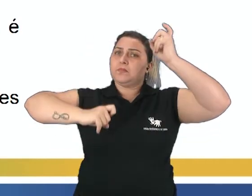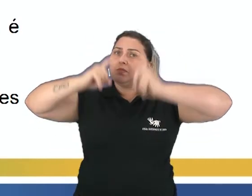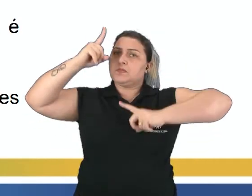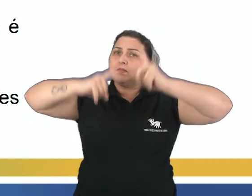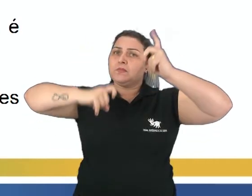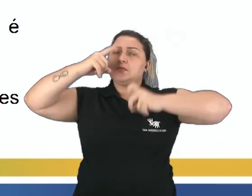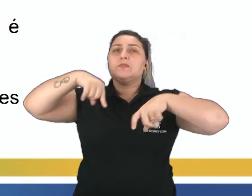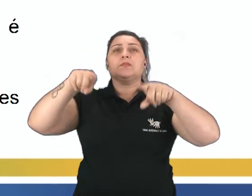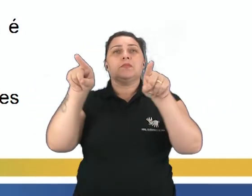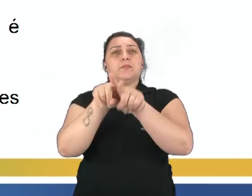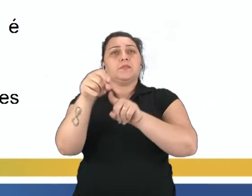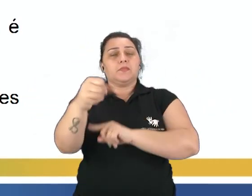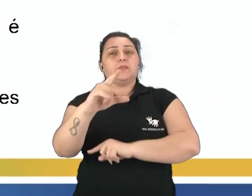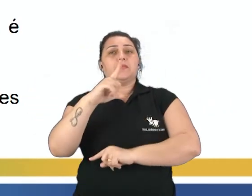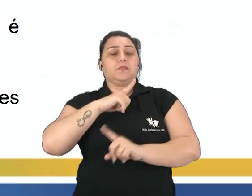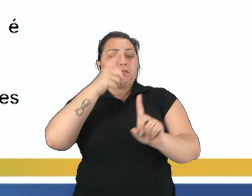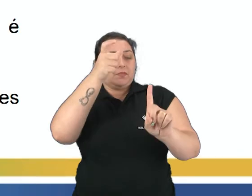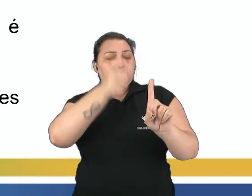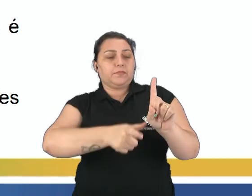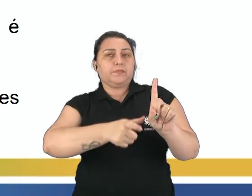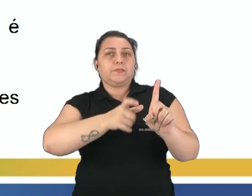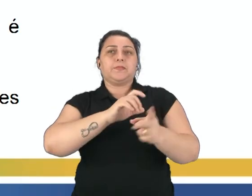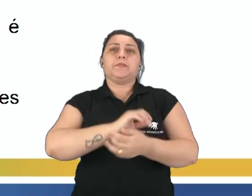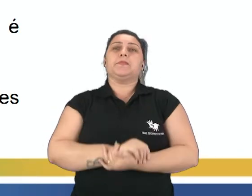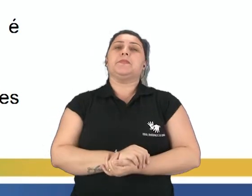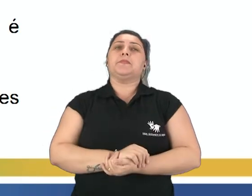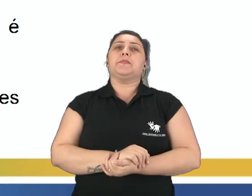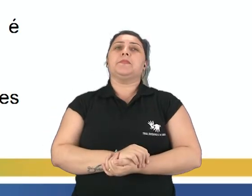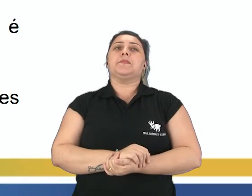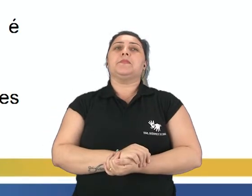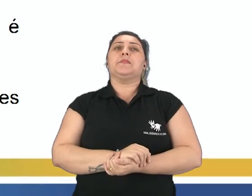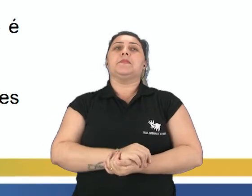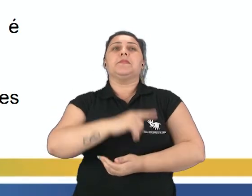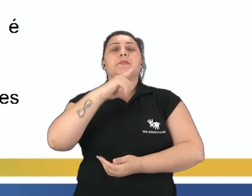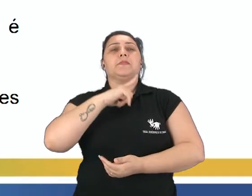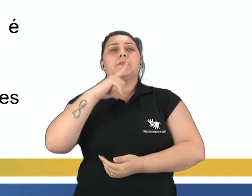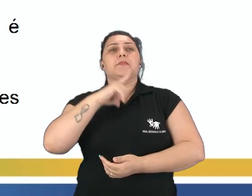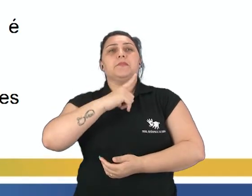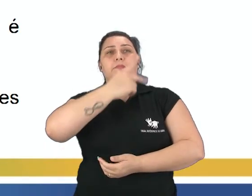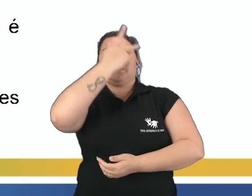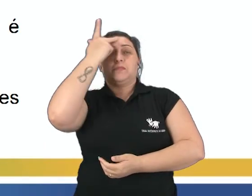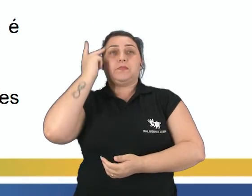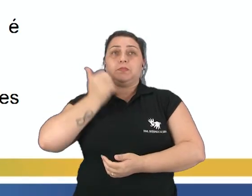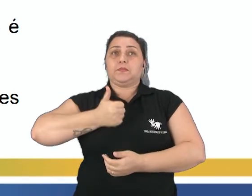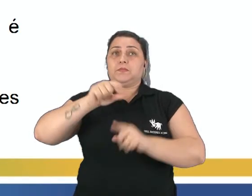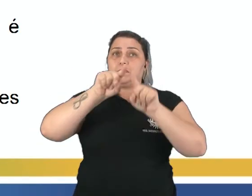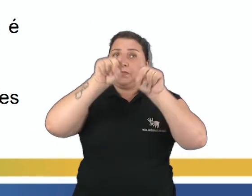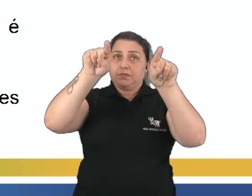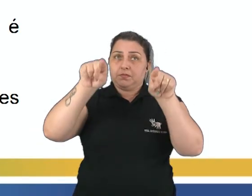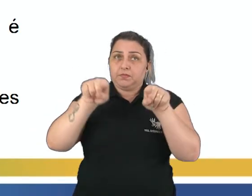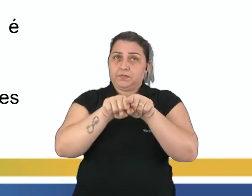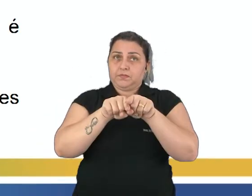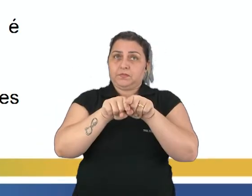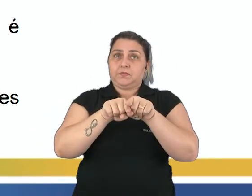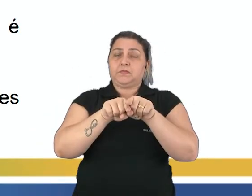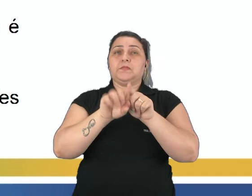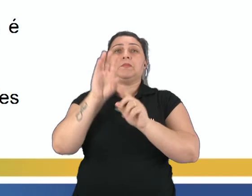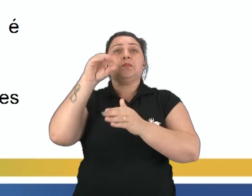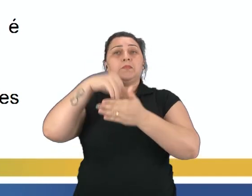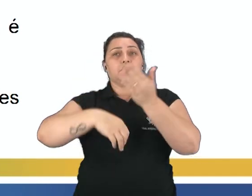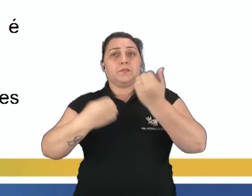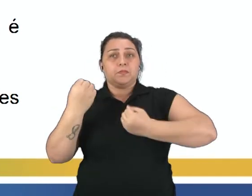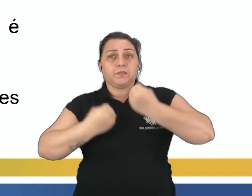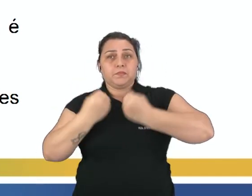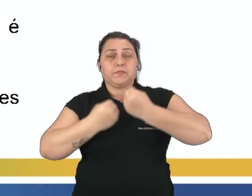expressões se tiver personagem. Então, aqui nós temos uma pessoa no primeiro quadrinho, dentro do